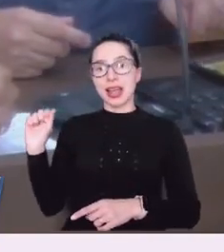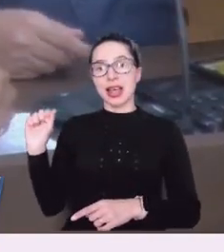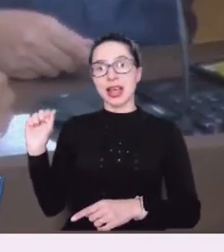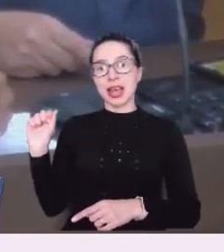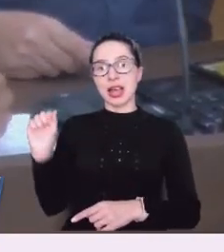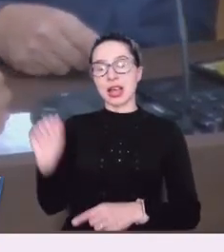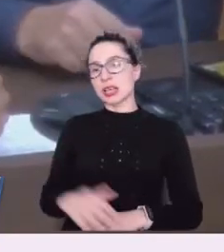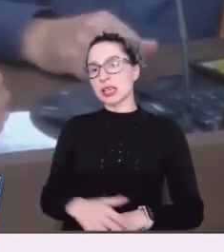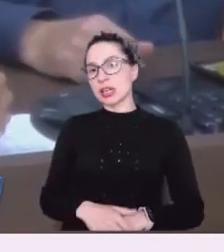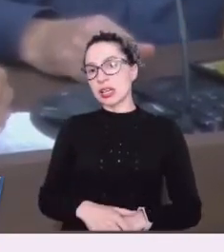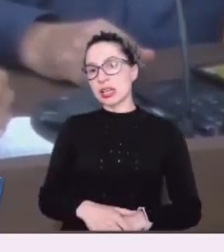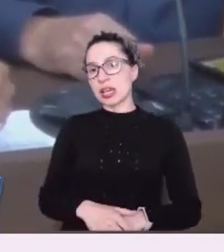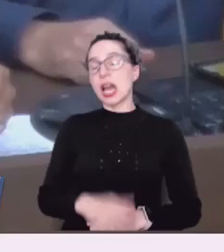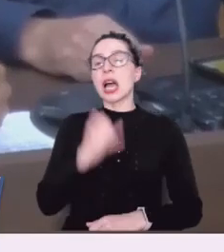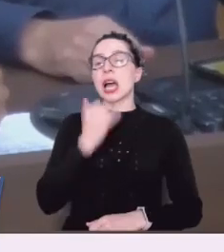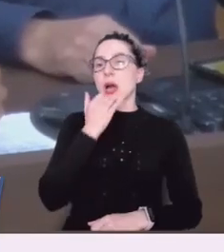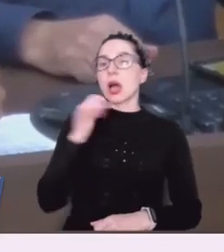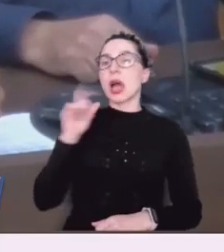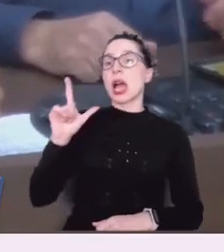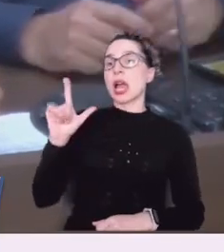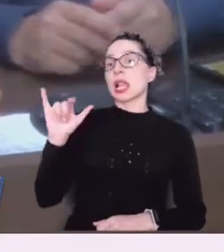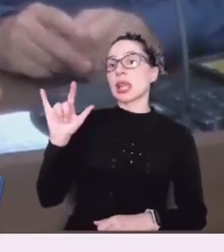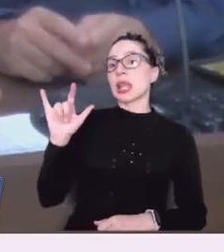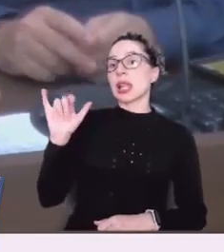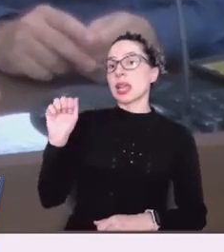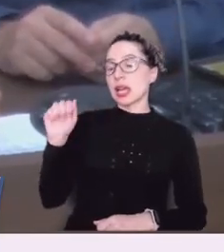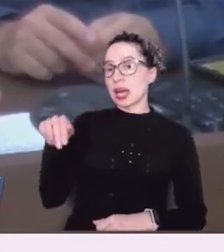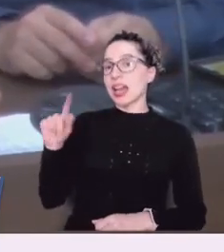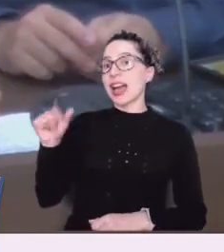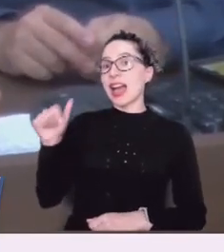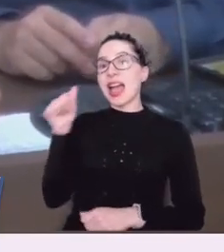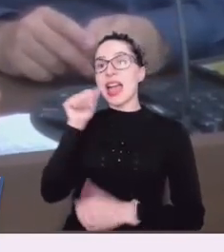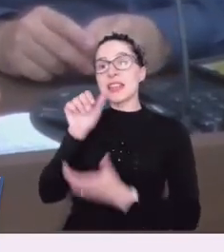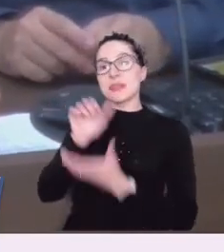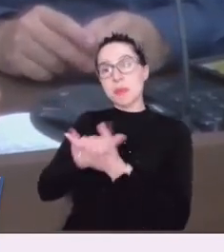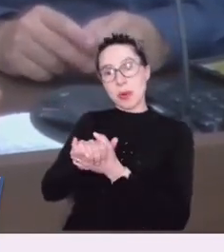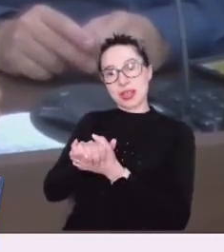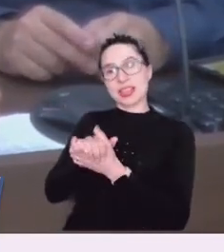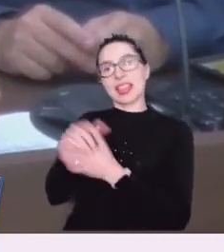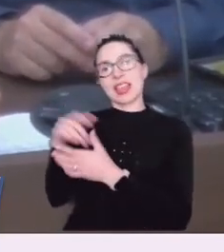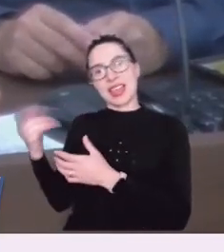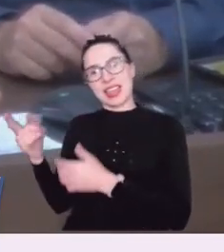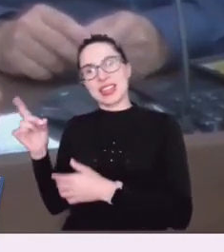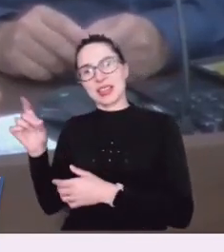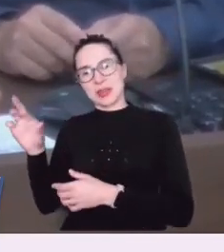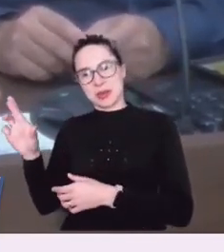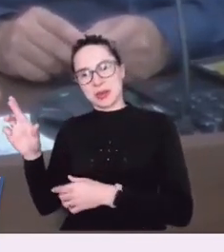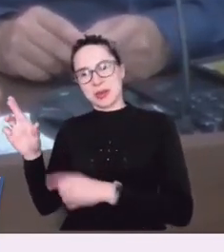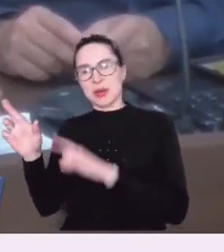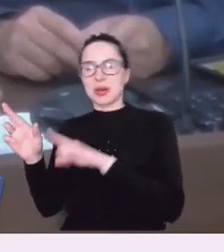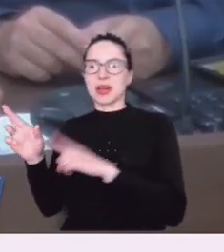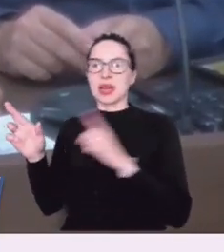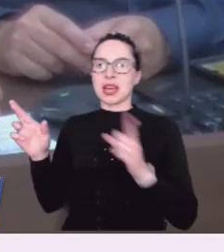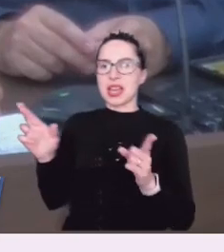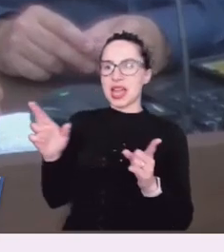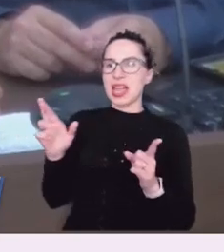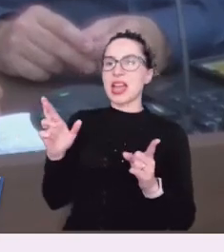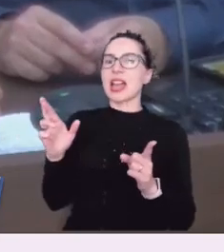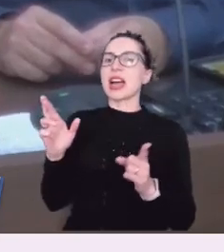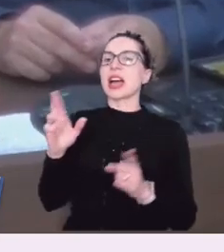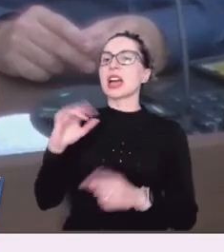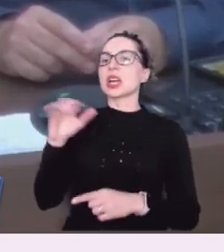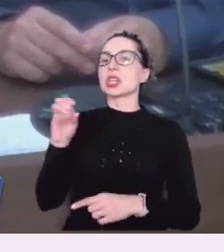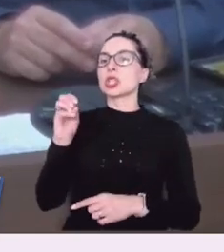A Lilian é a esposa, né, do Dr. José Ramon, né? A Lilian. E também está conosco o senhor José